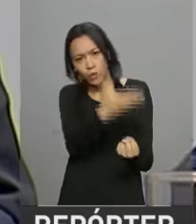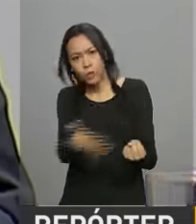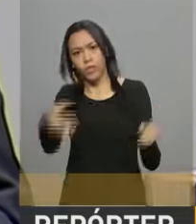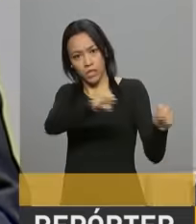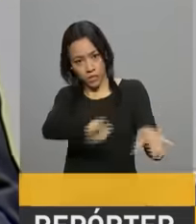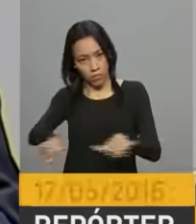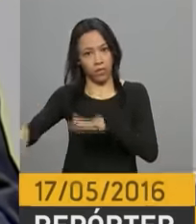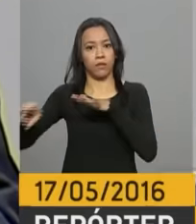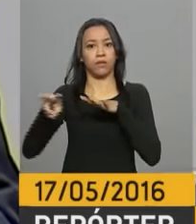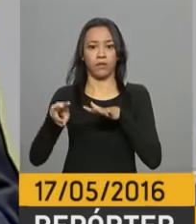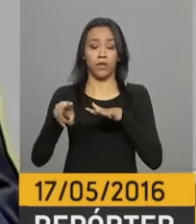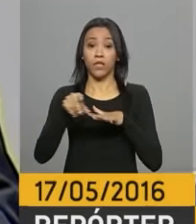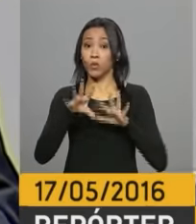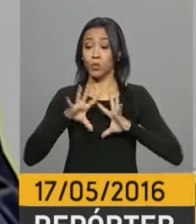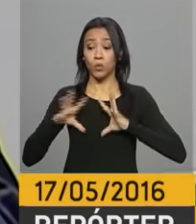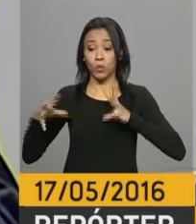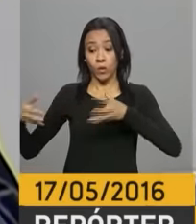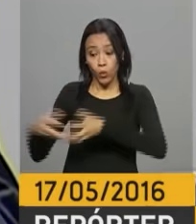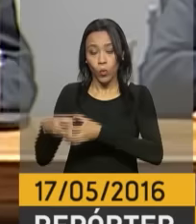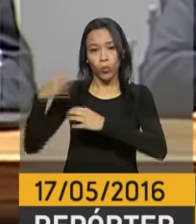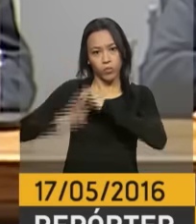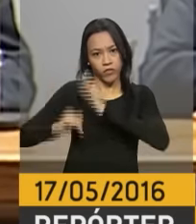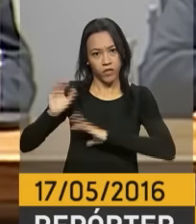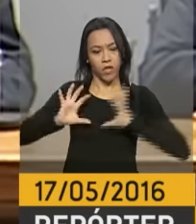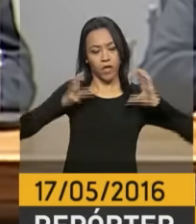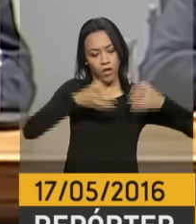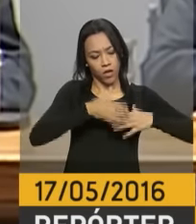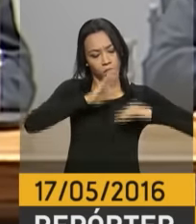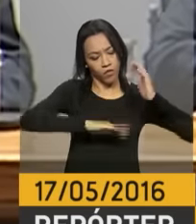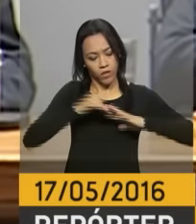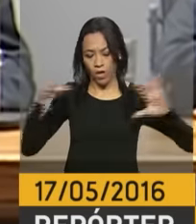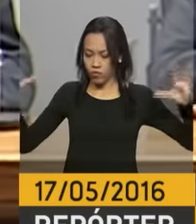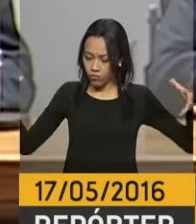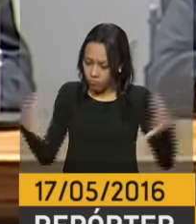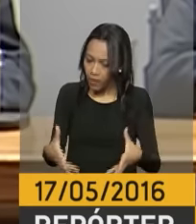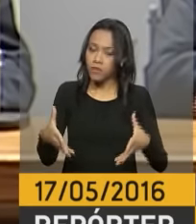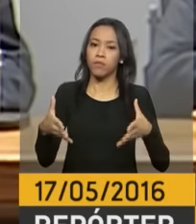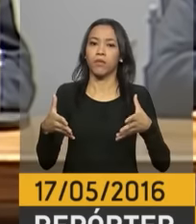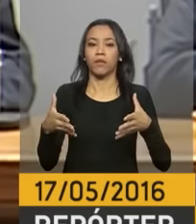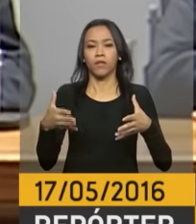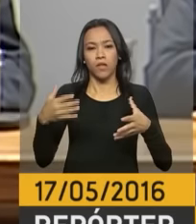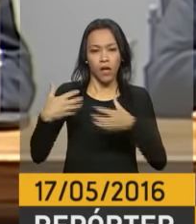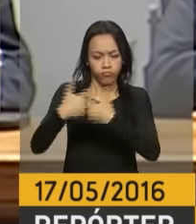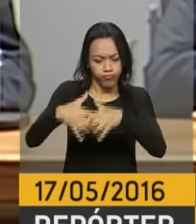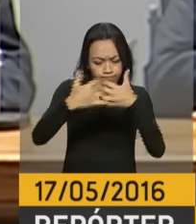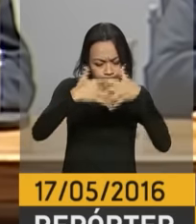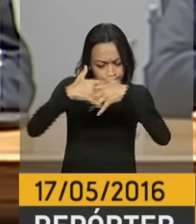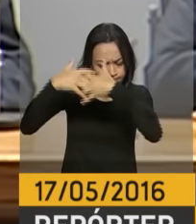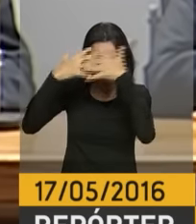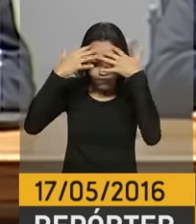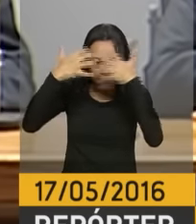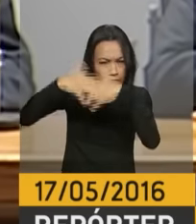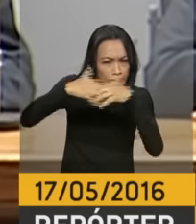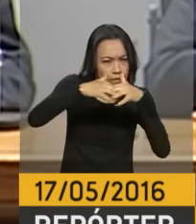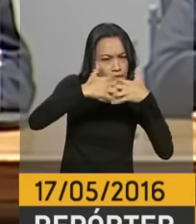Mansueto, mas evidentemente toda a equipe estará participando disso e também a